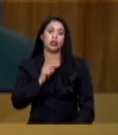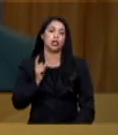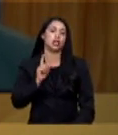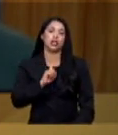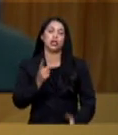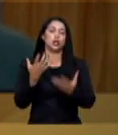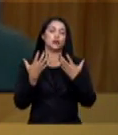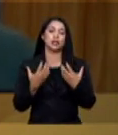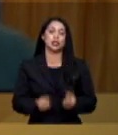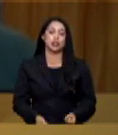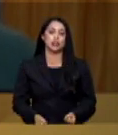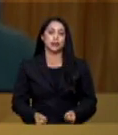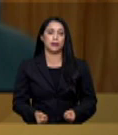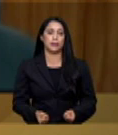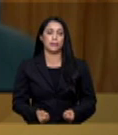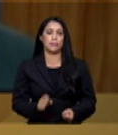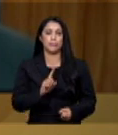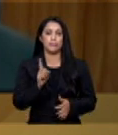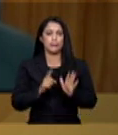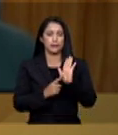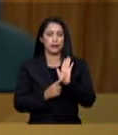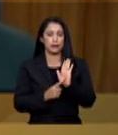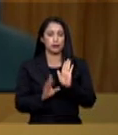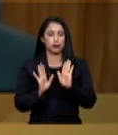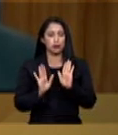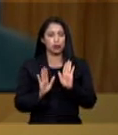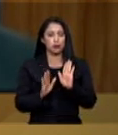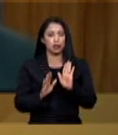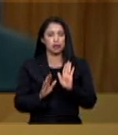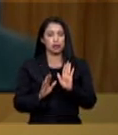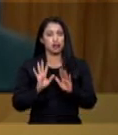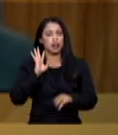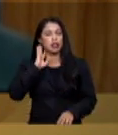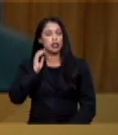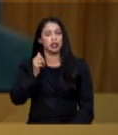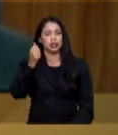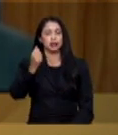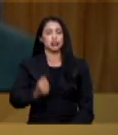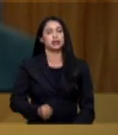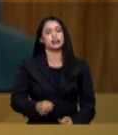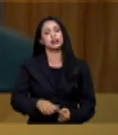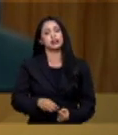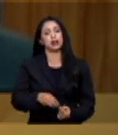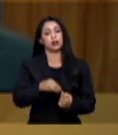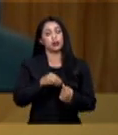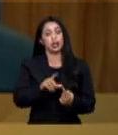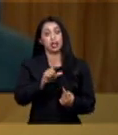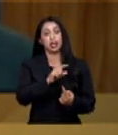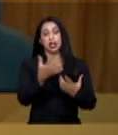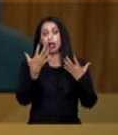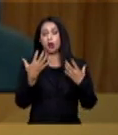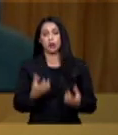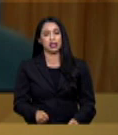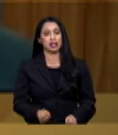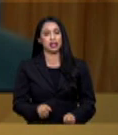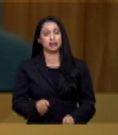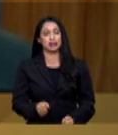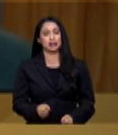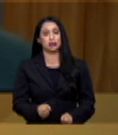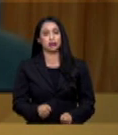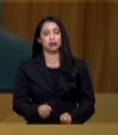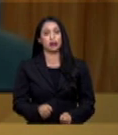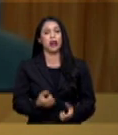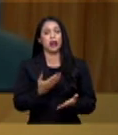rejeitando, Sua Excelência aqui não explicitou, mas o fez monocraticamente pelo compreendi, rejeitando a arguição